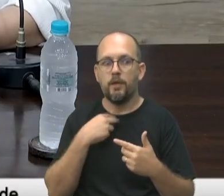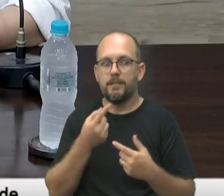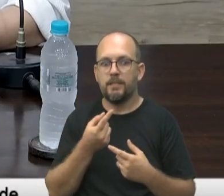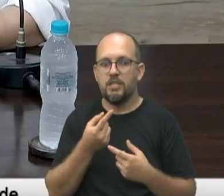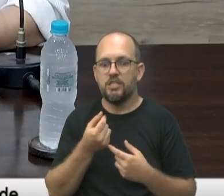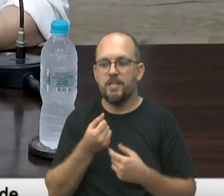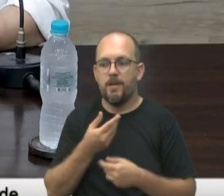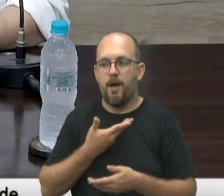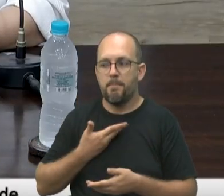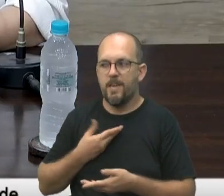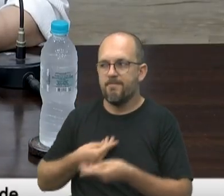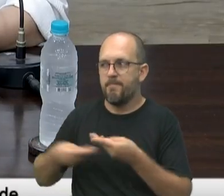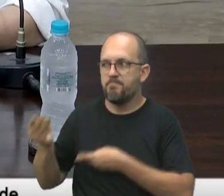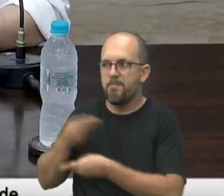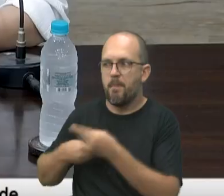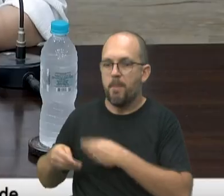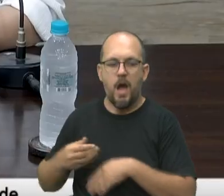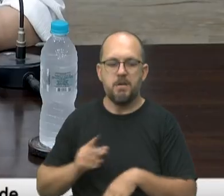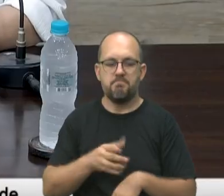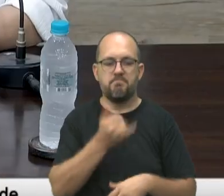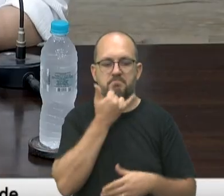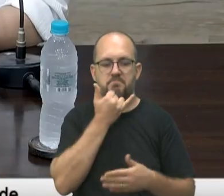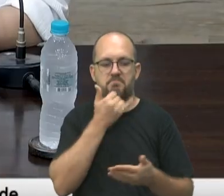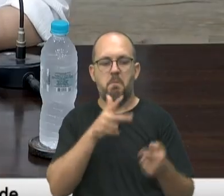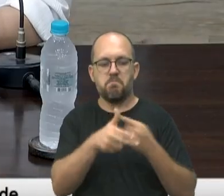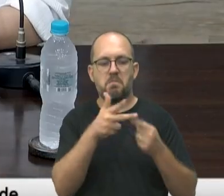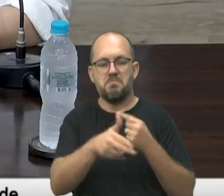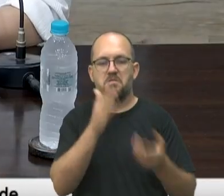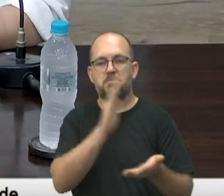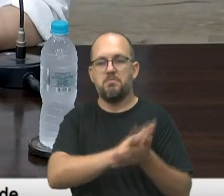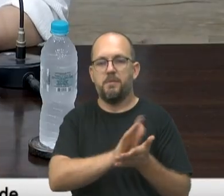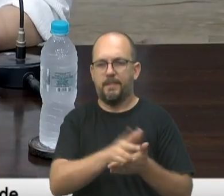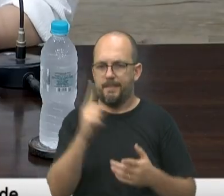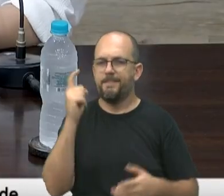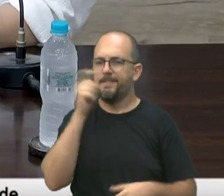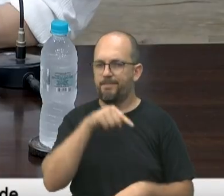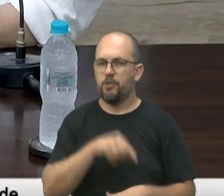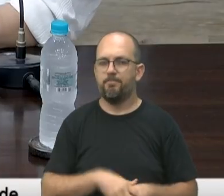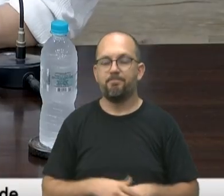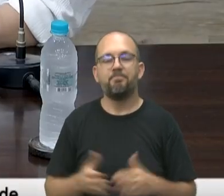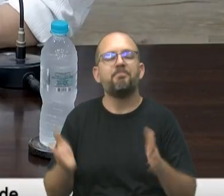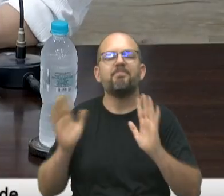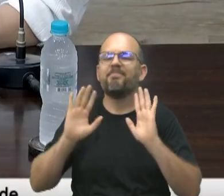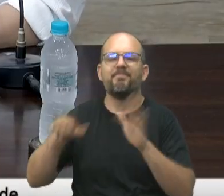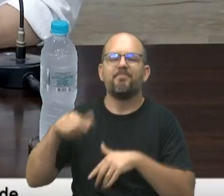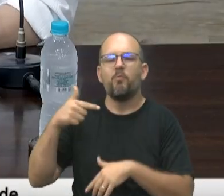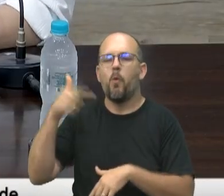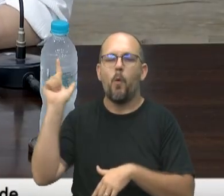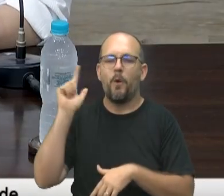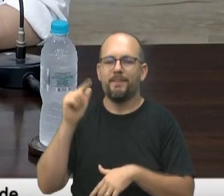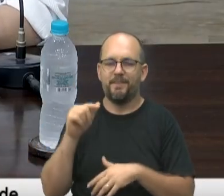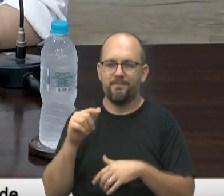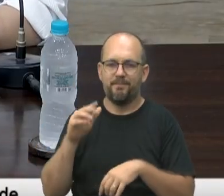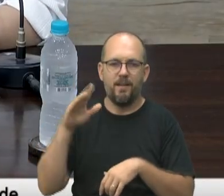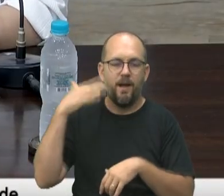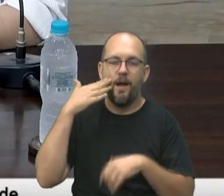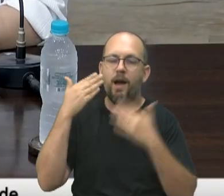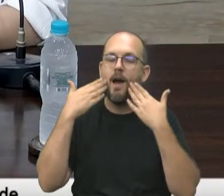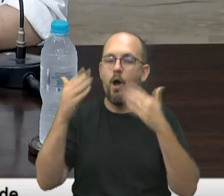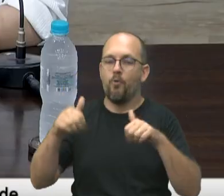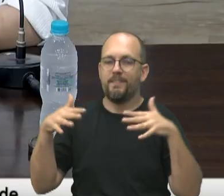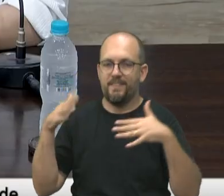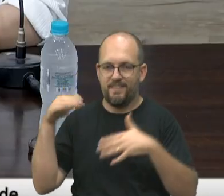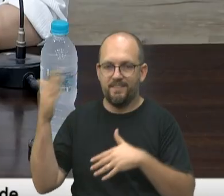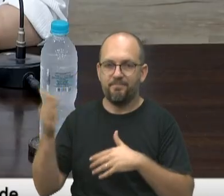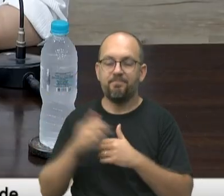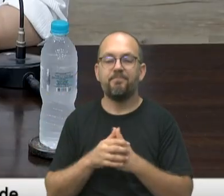para os amigos dele e coisa e tal, quer acabar. É uma situação difícil que a gente vive. Mas vamos deixar isso para uma outra audiência.